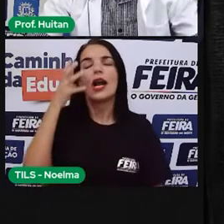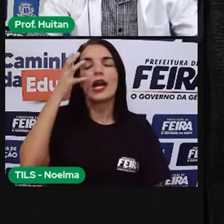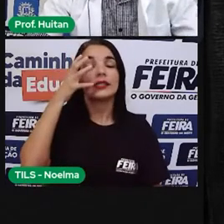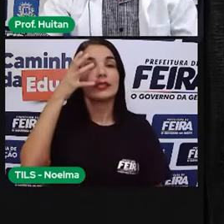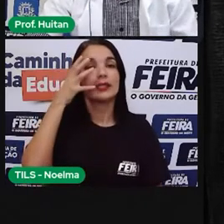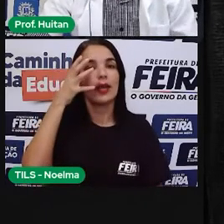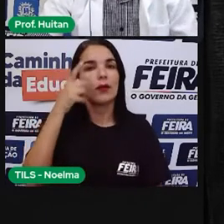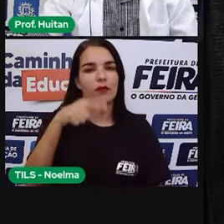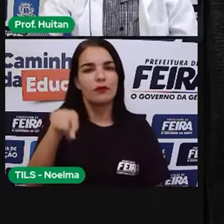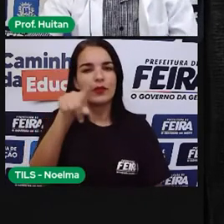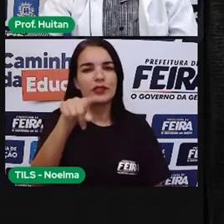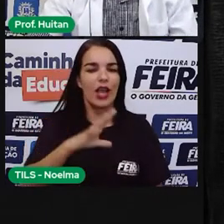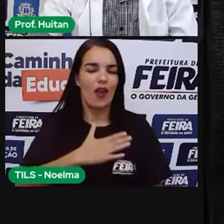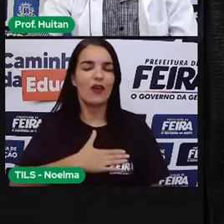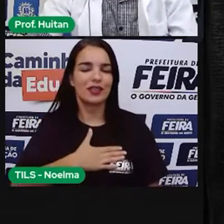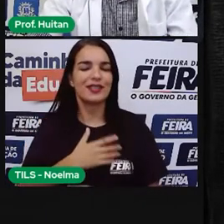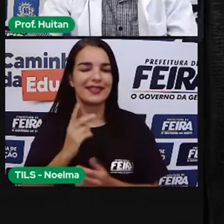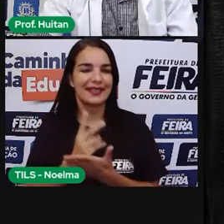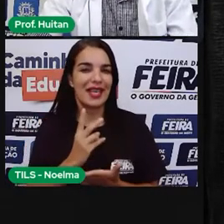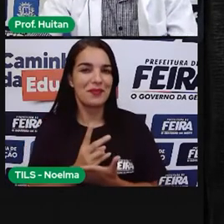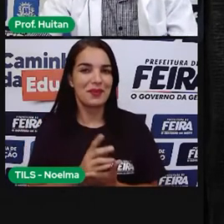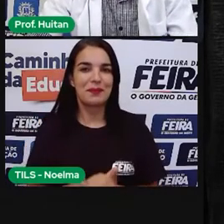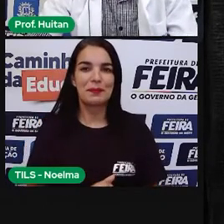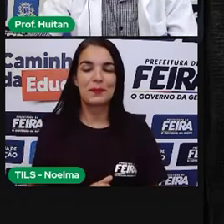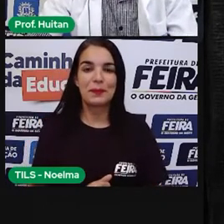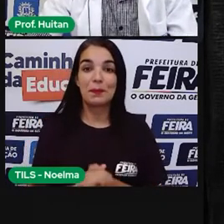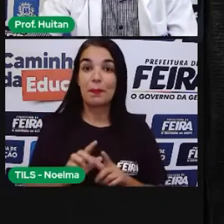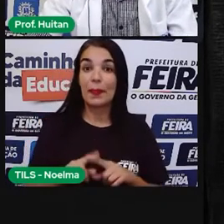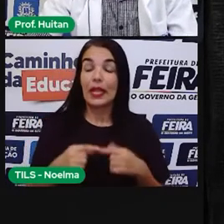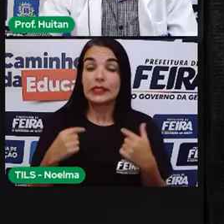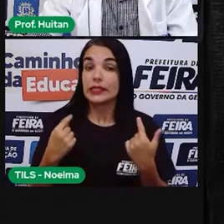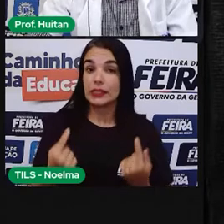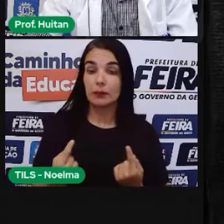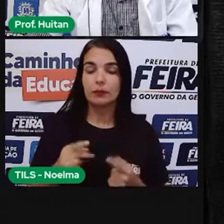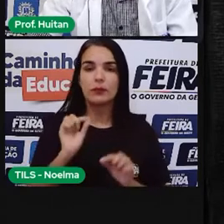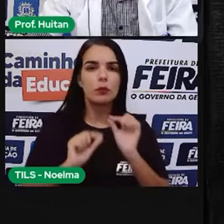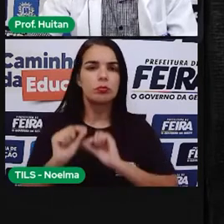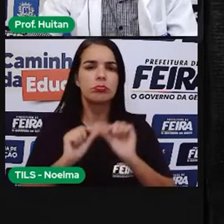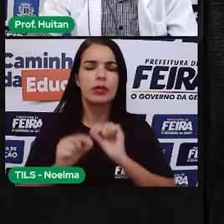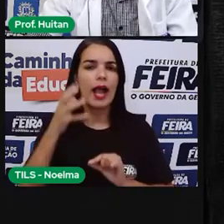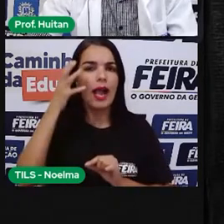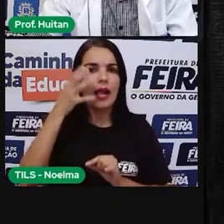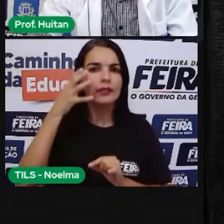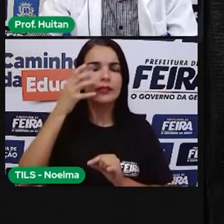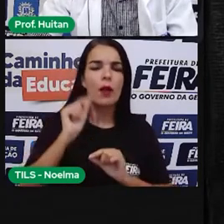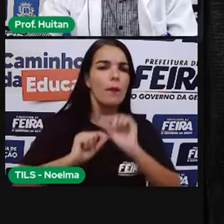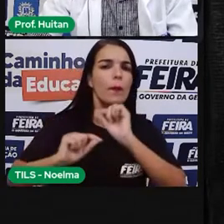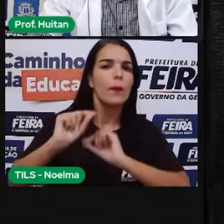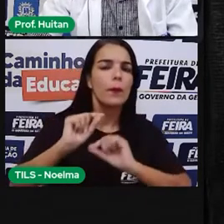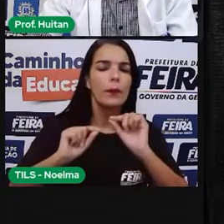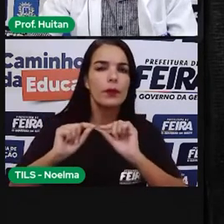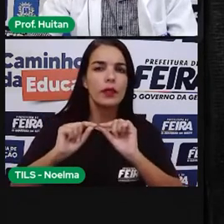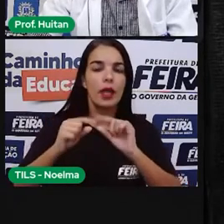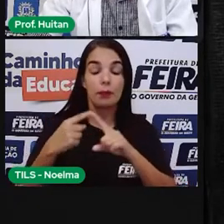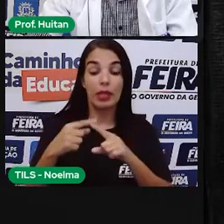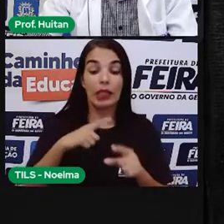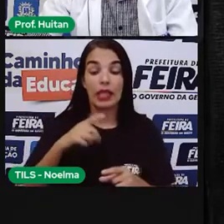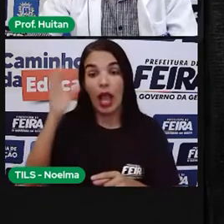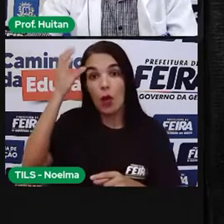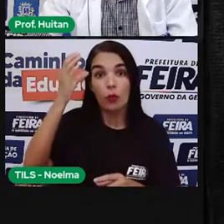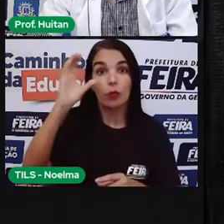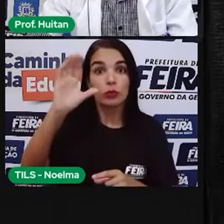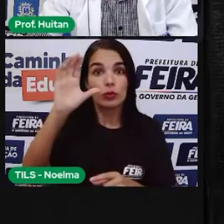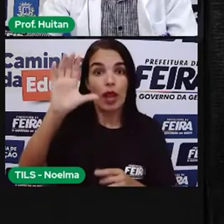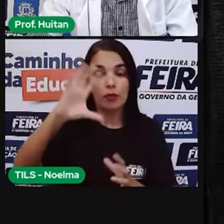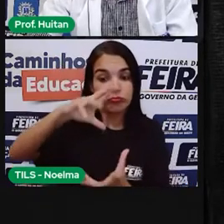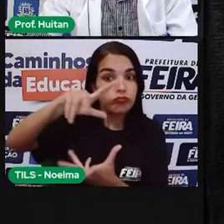uma musicazinha de vez em quando? Então, a canção, que é um elemento da cultura universal, está presente